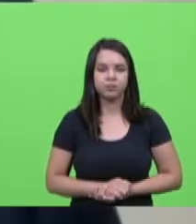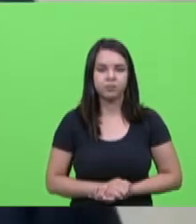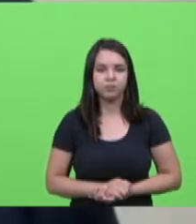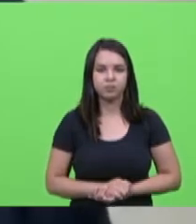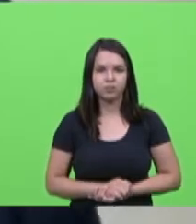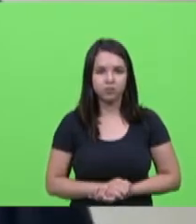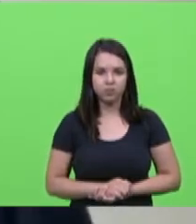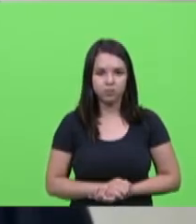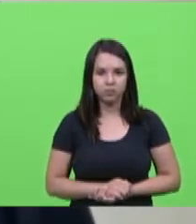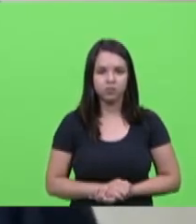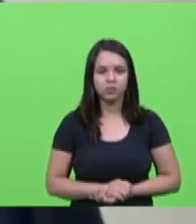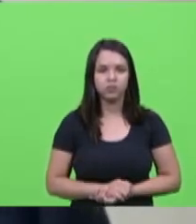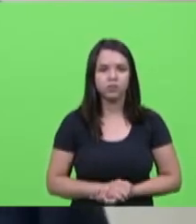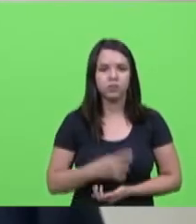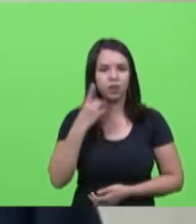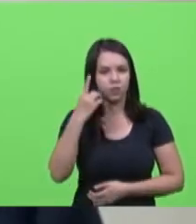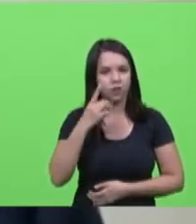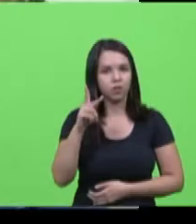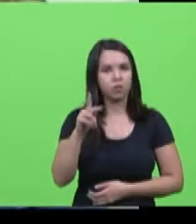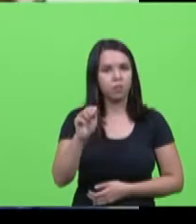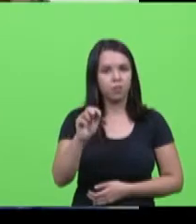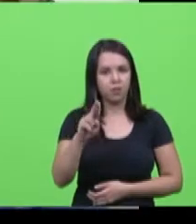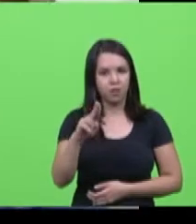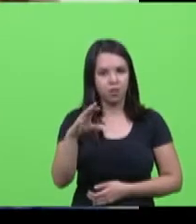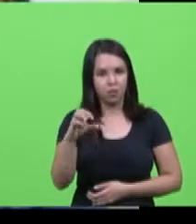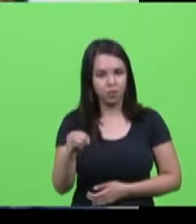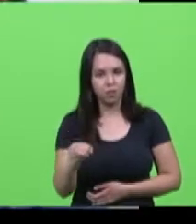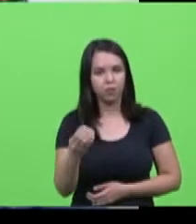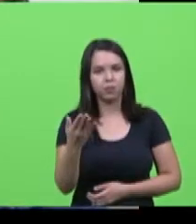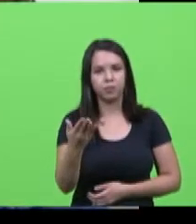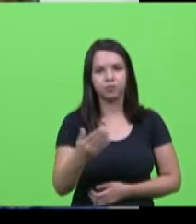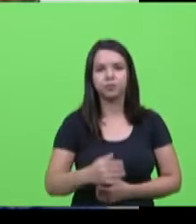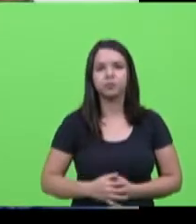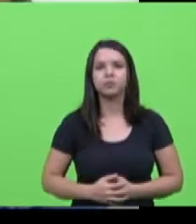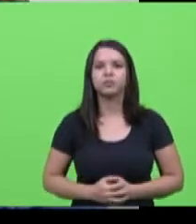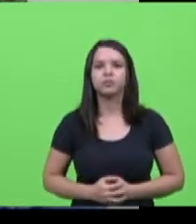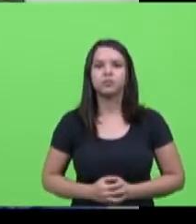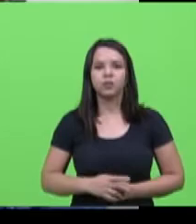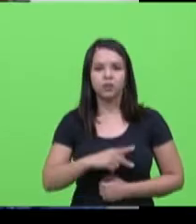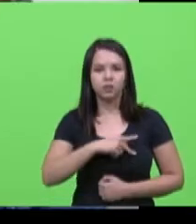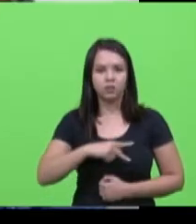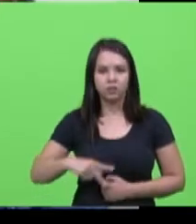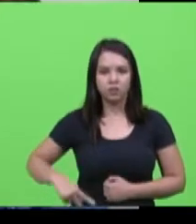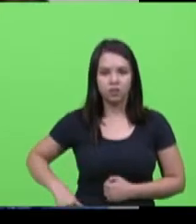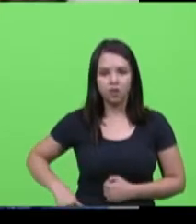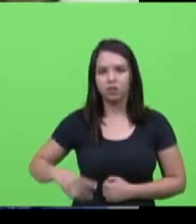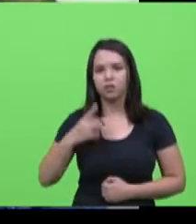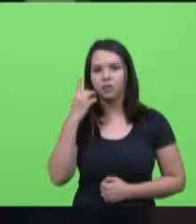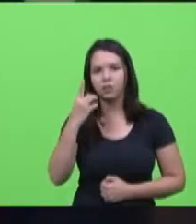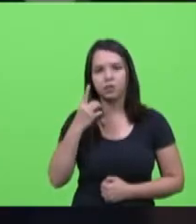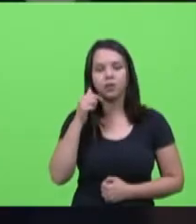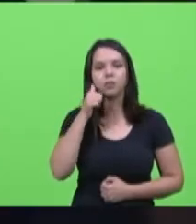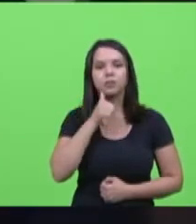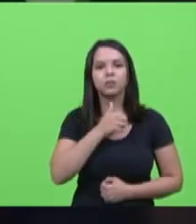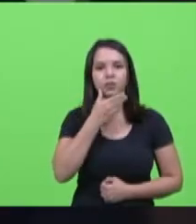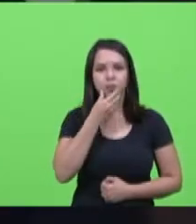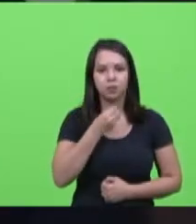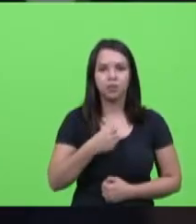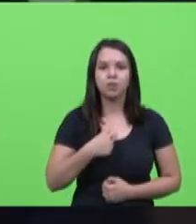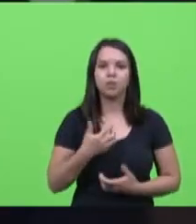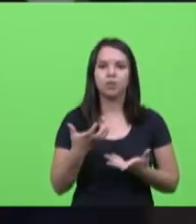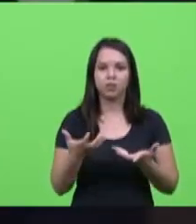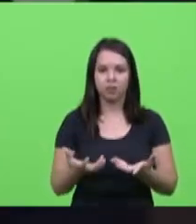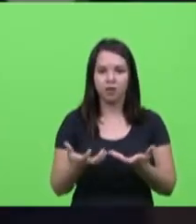deputado Paulo Esse para discutir a matéria. Senhor presidente, senhores deputados, senhoras deputadas, quero